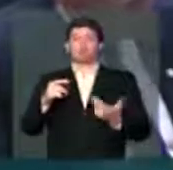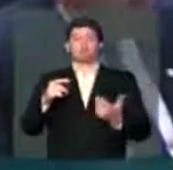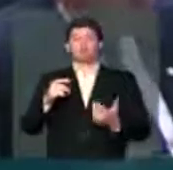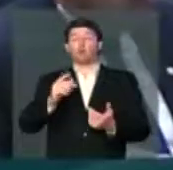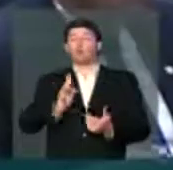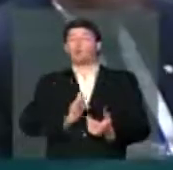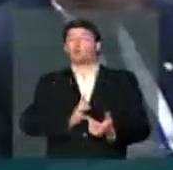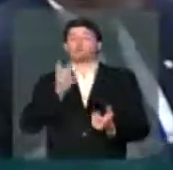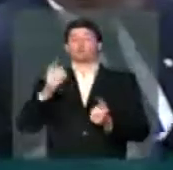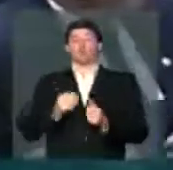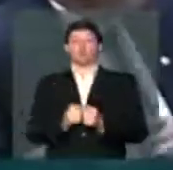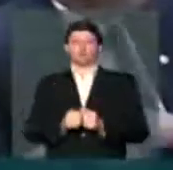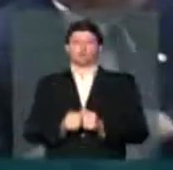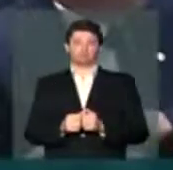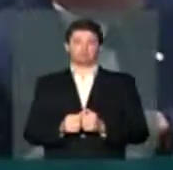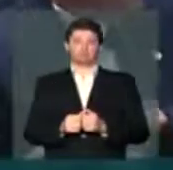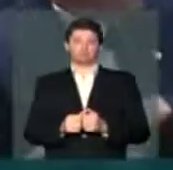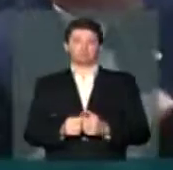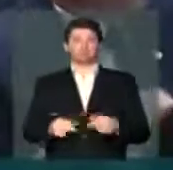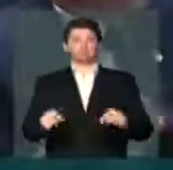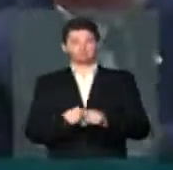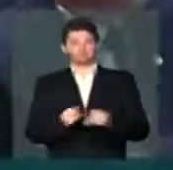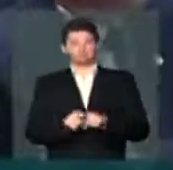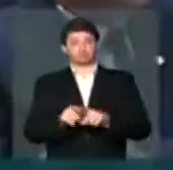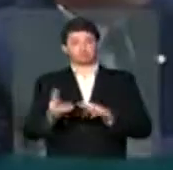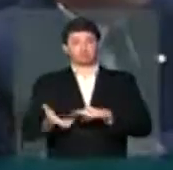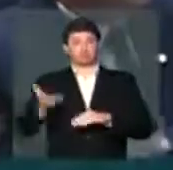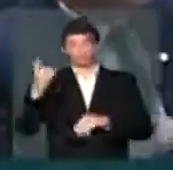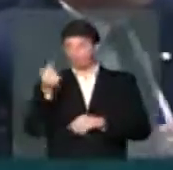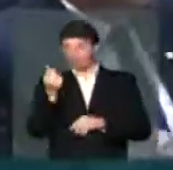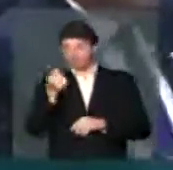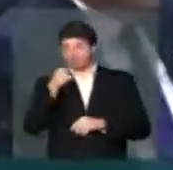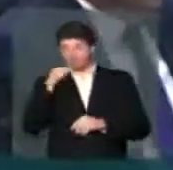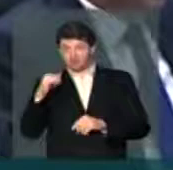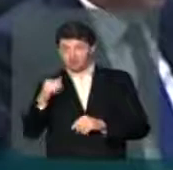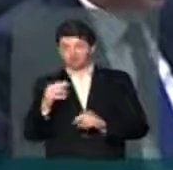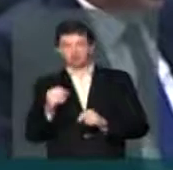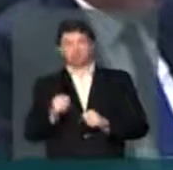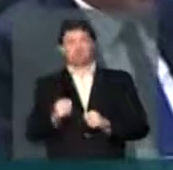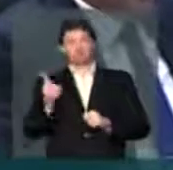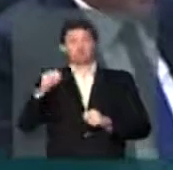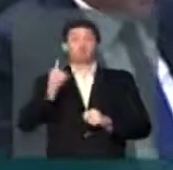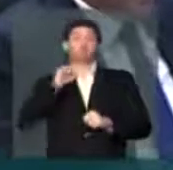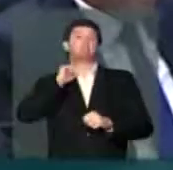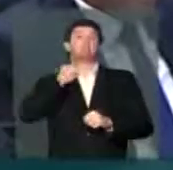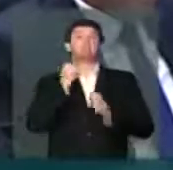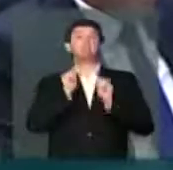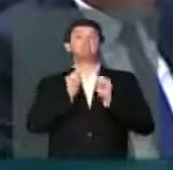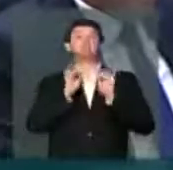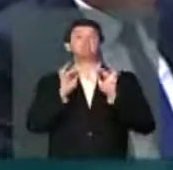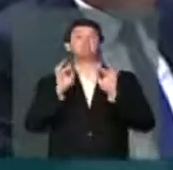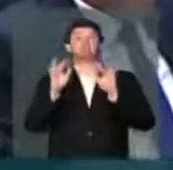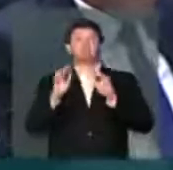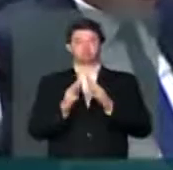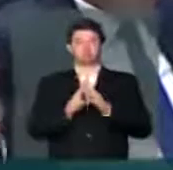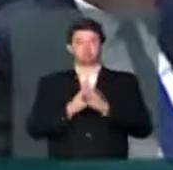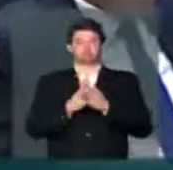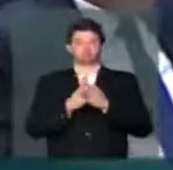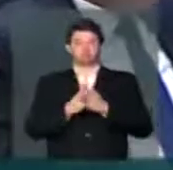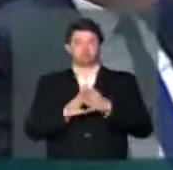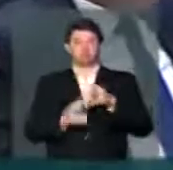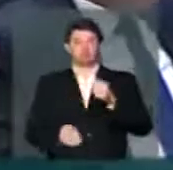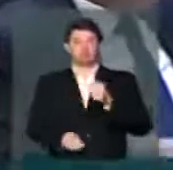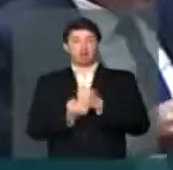nociva sobre todos os aspectos. Além de aumentar o preço da energia, é emissora de gases do efeito estufa,